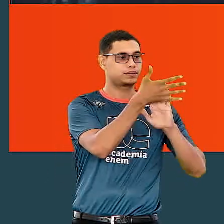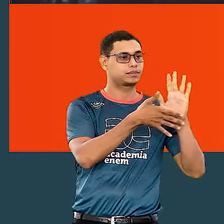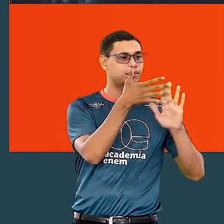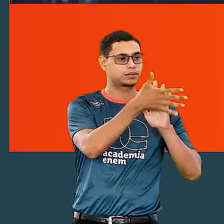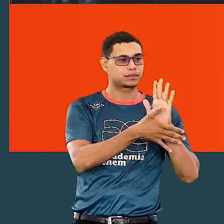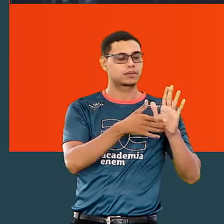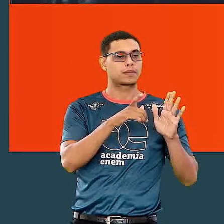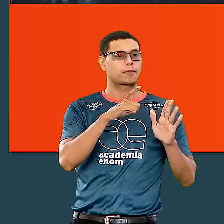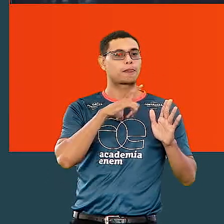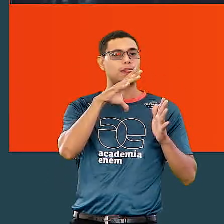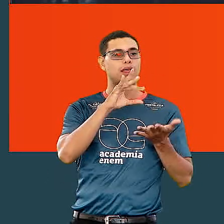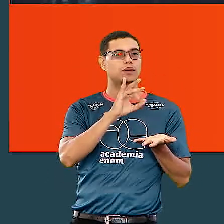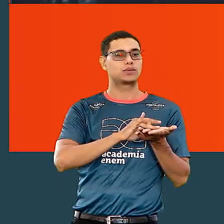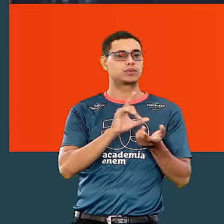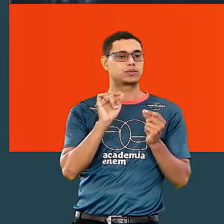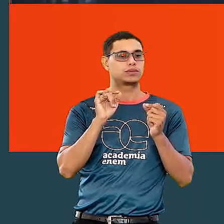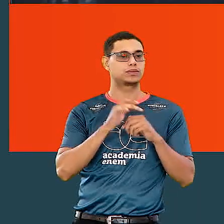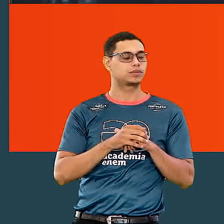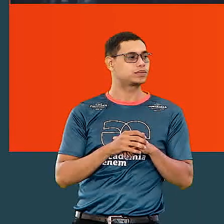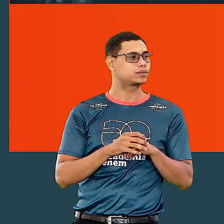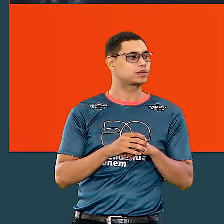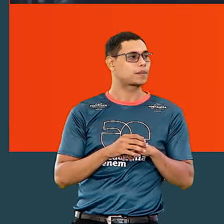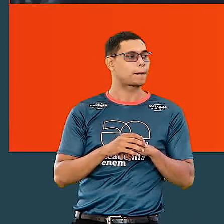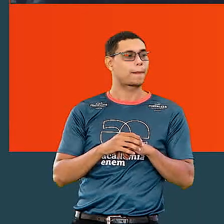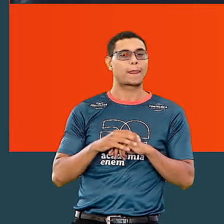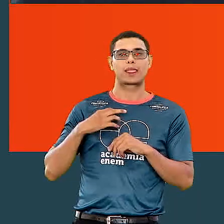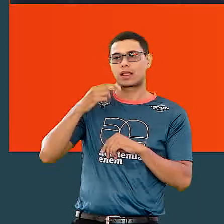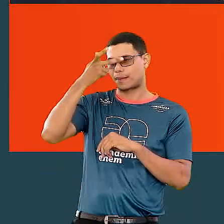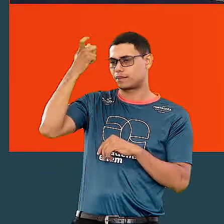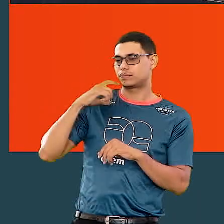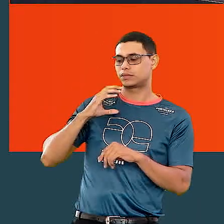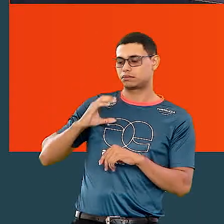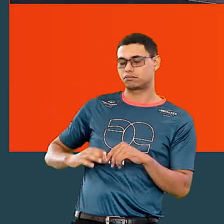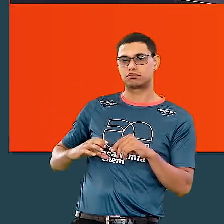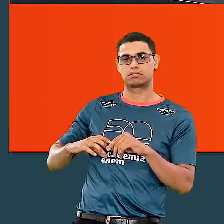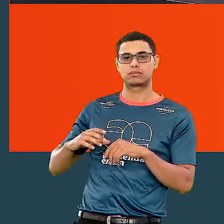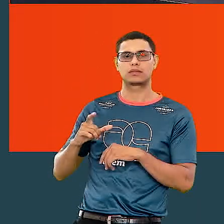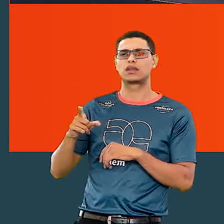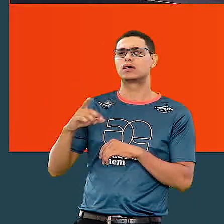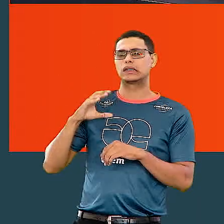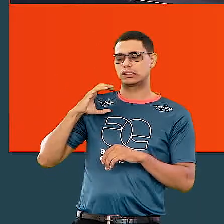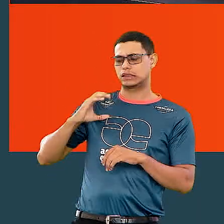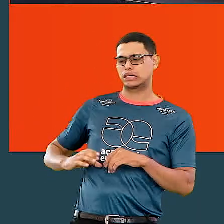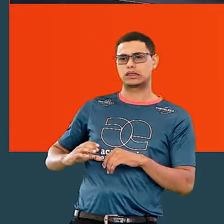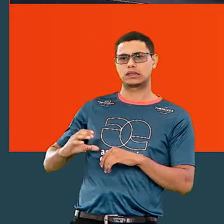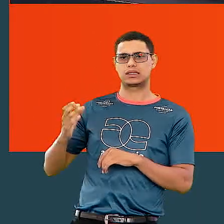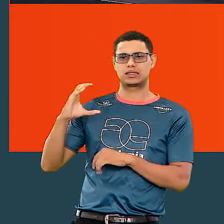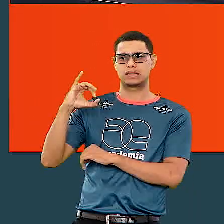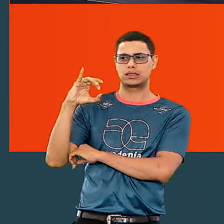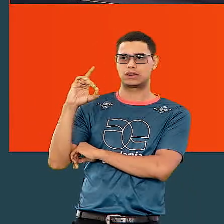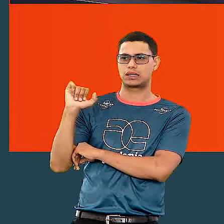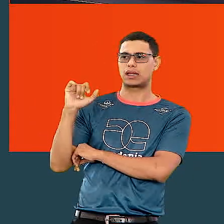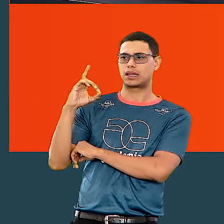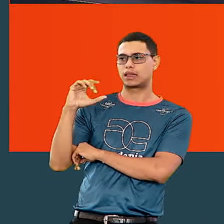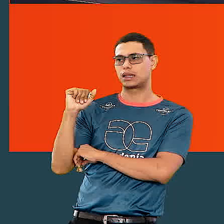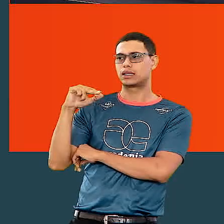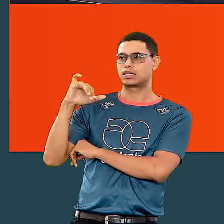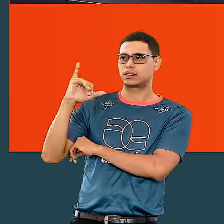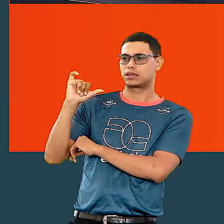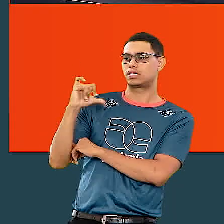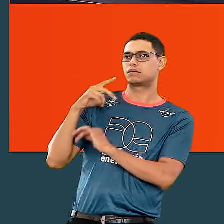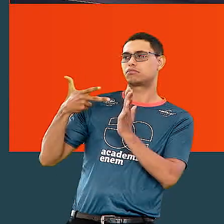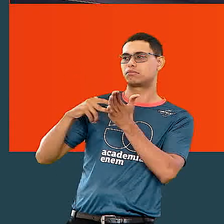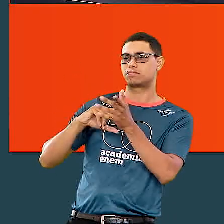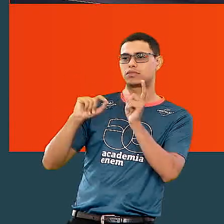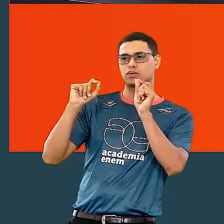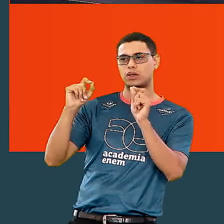está relatado um exemplo de exercício de cidadania. Isaac, o que é cidadania? Cidadania é você ter